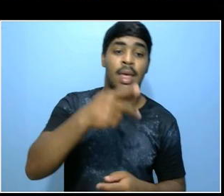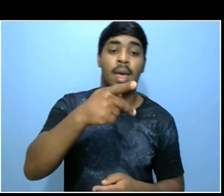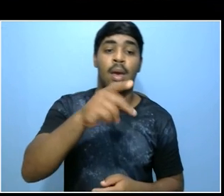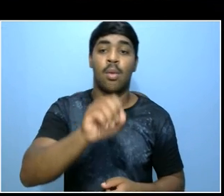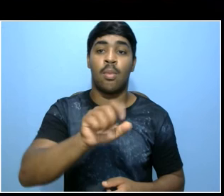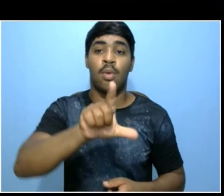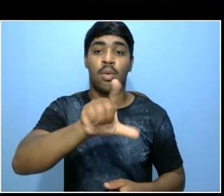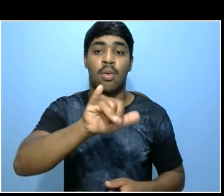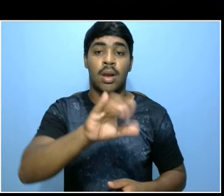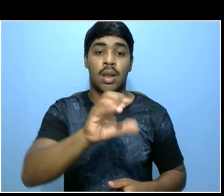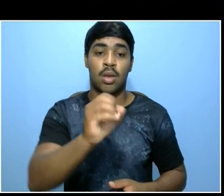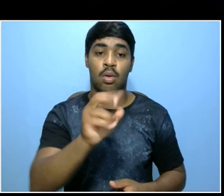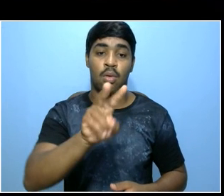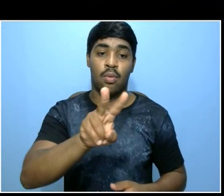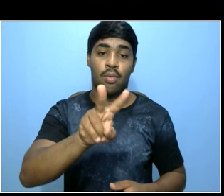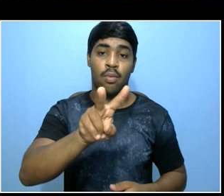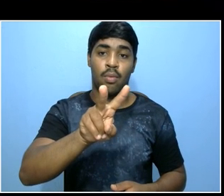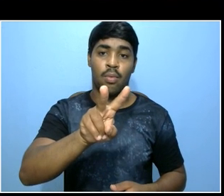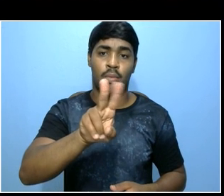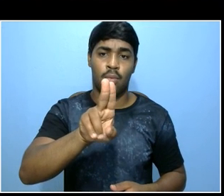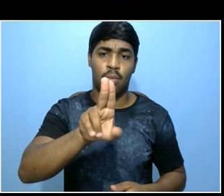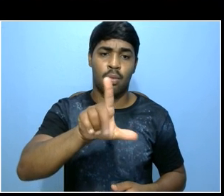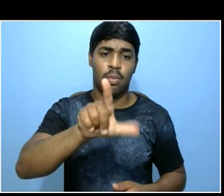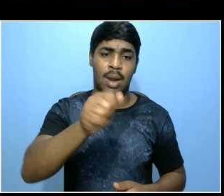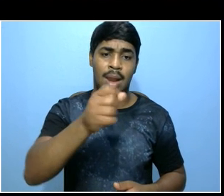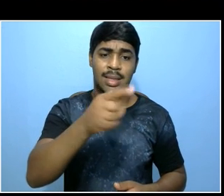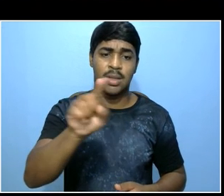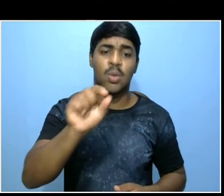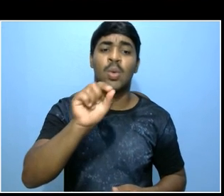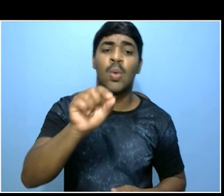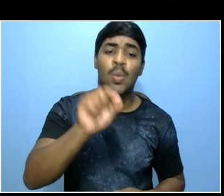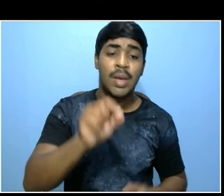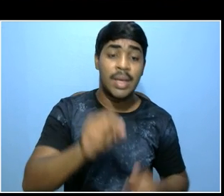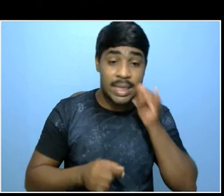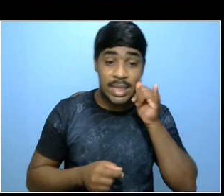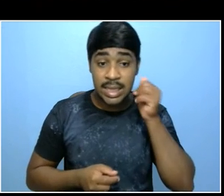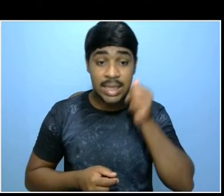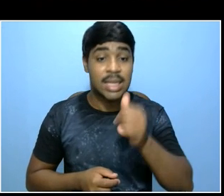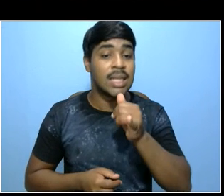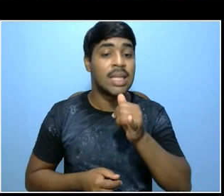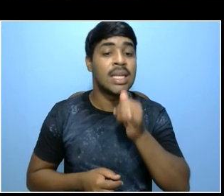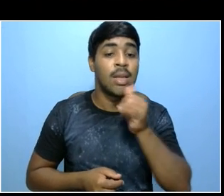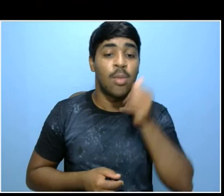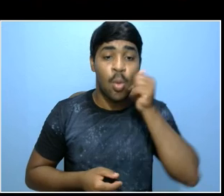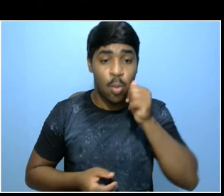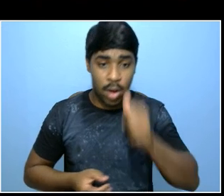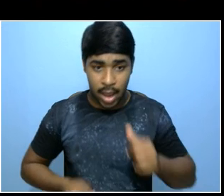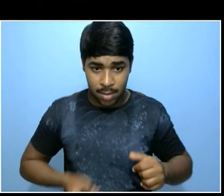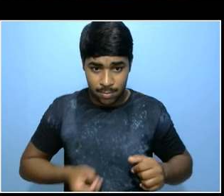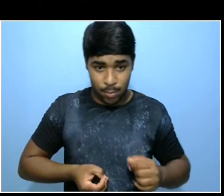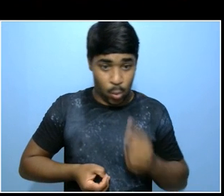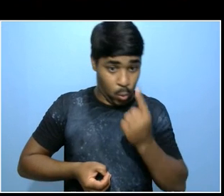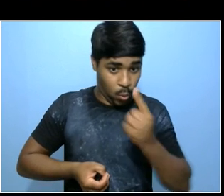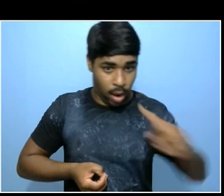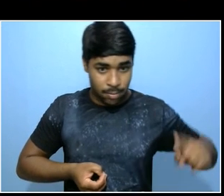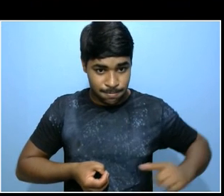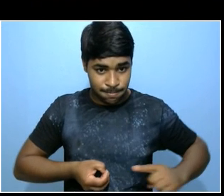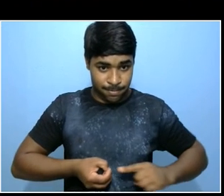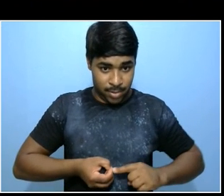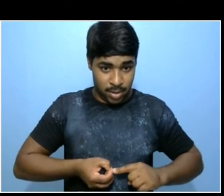quando a mulher libera no mesmo mês mais de um óvulo. Cada óvulo desse foi fecundado por um espermatozoide